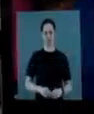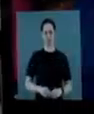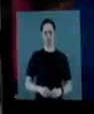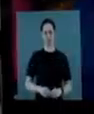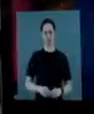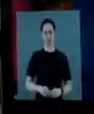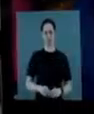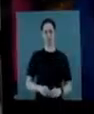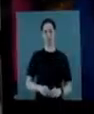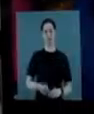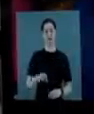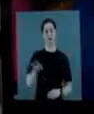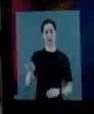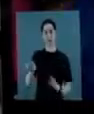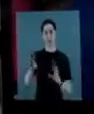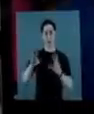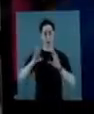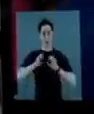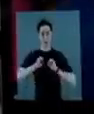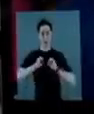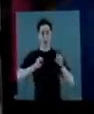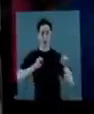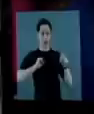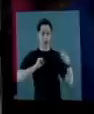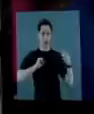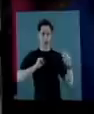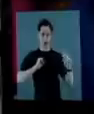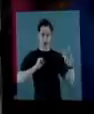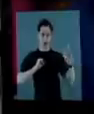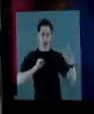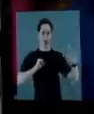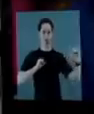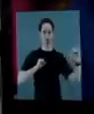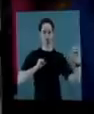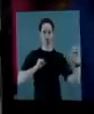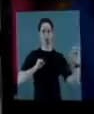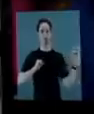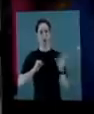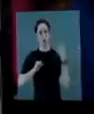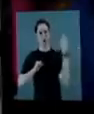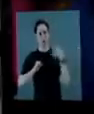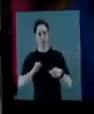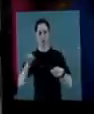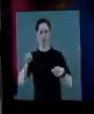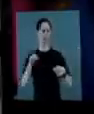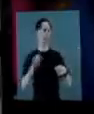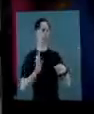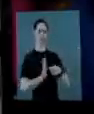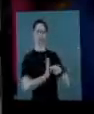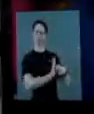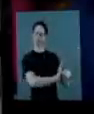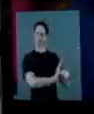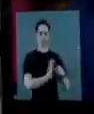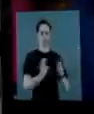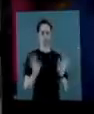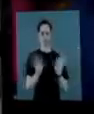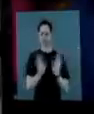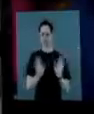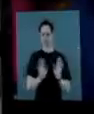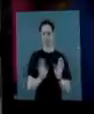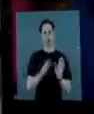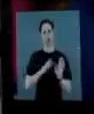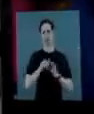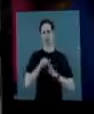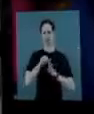acatou a decisão da pge pgr indeferiu tudo e ele Não seguiu o que a pgr